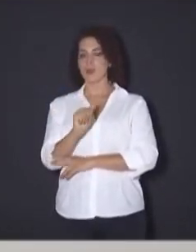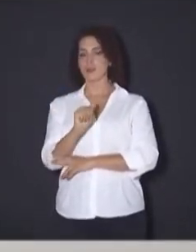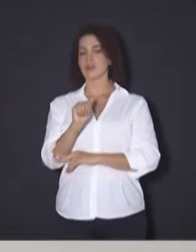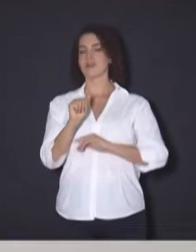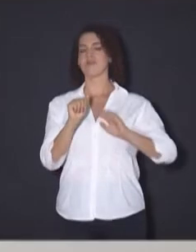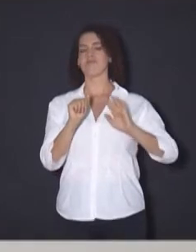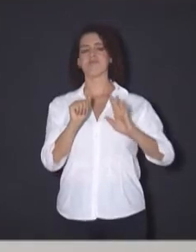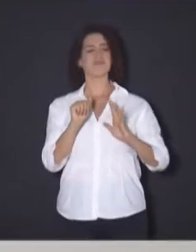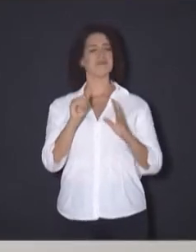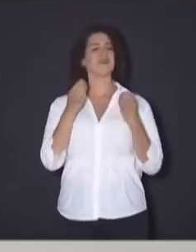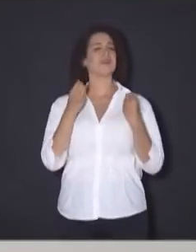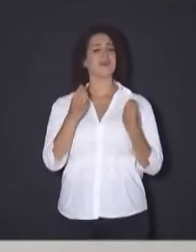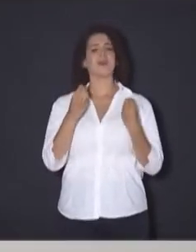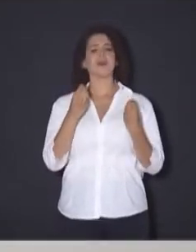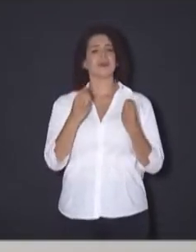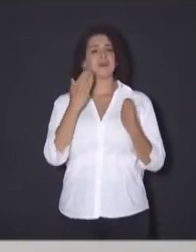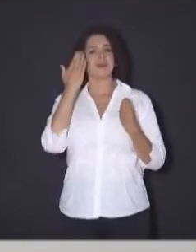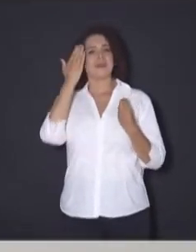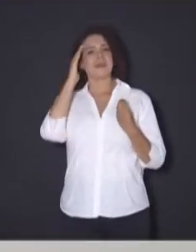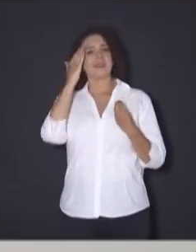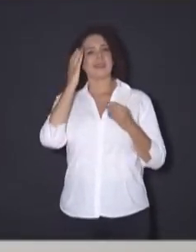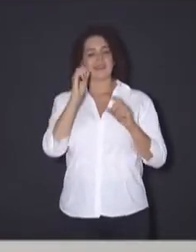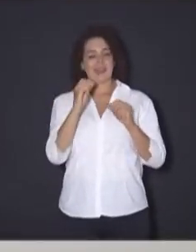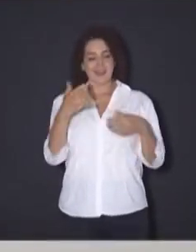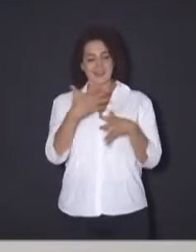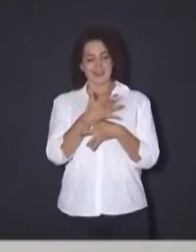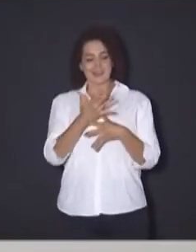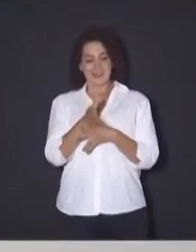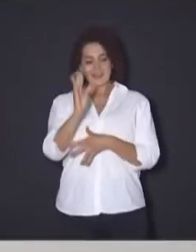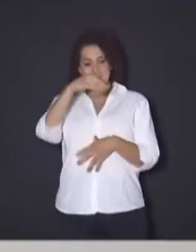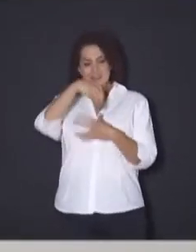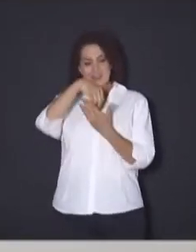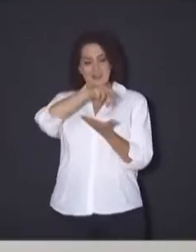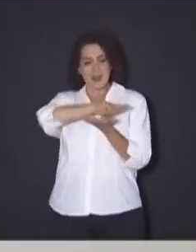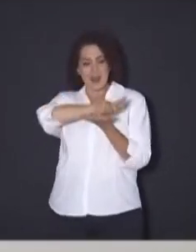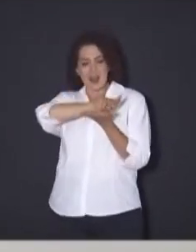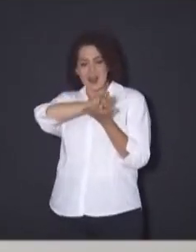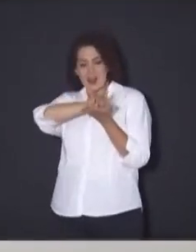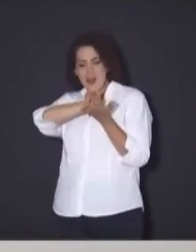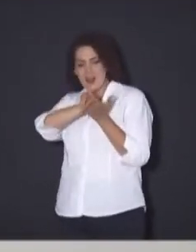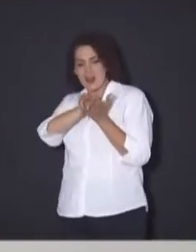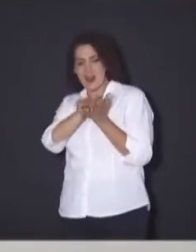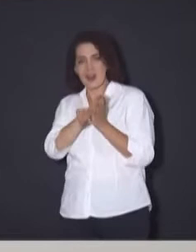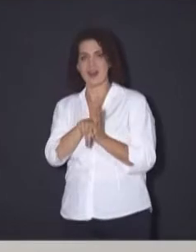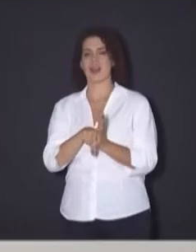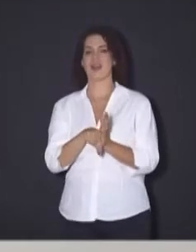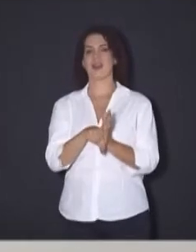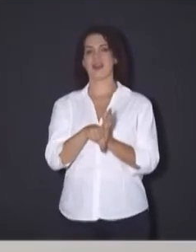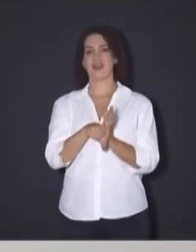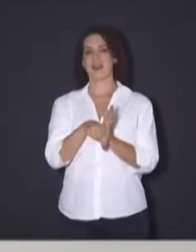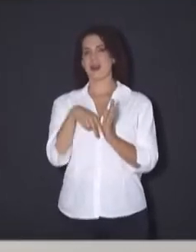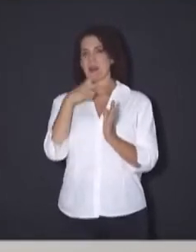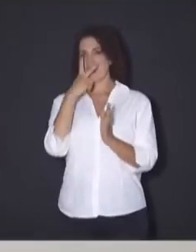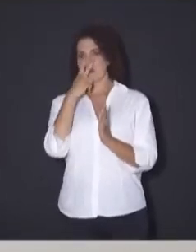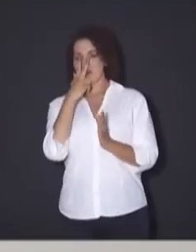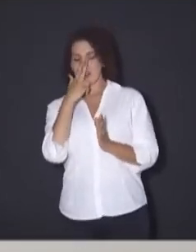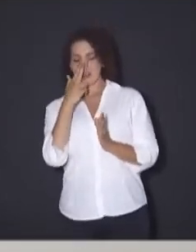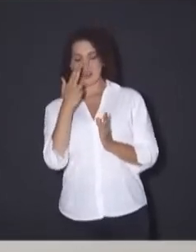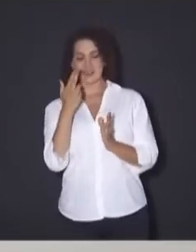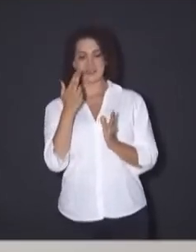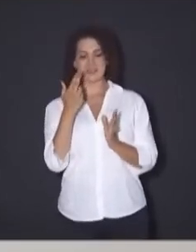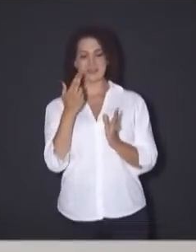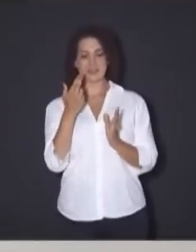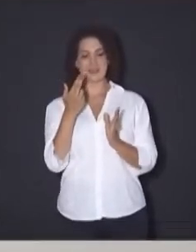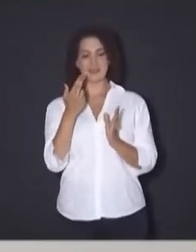essa cidade diversas que com na verdade são grande caleidoscópio um mosaico de